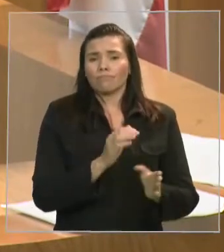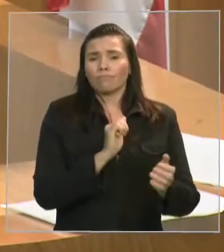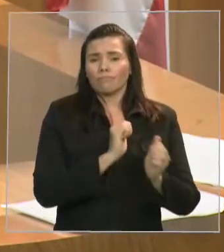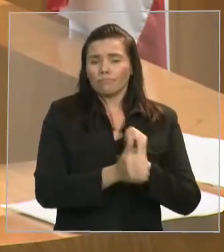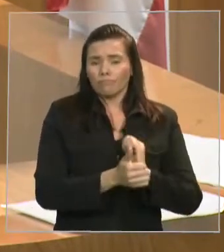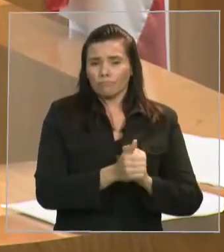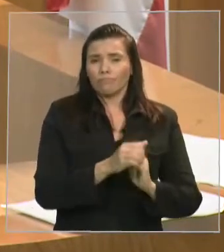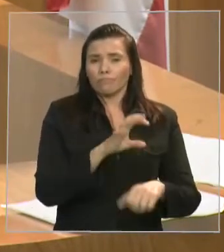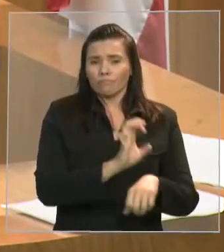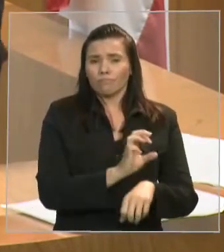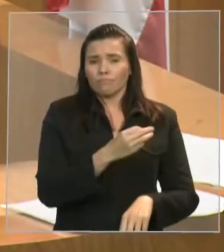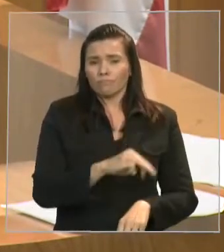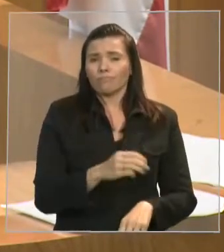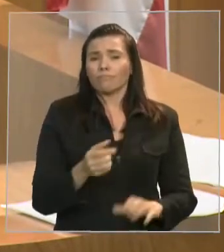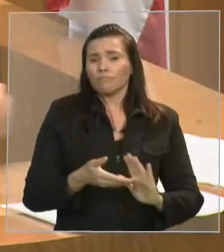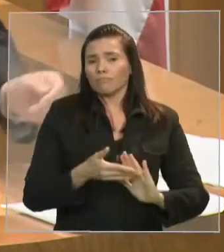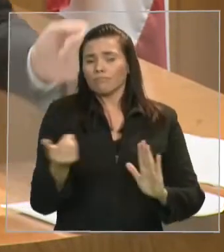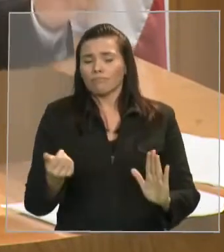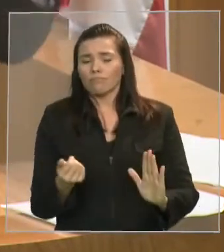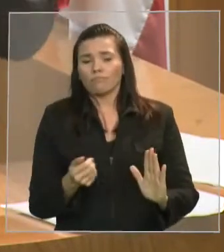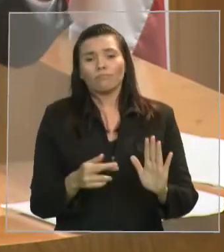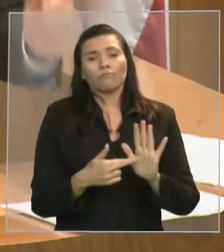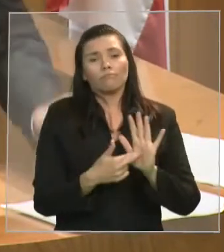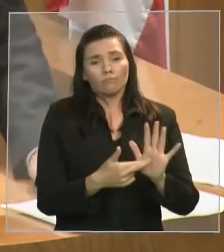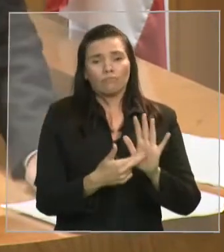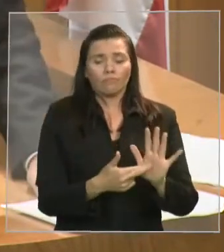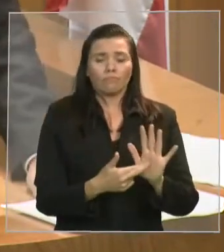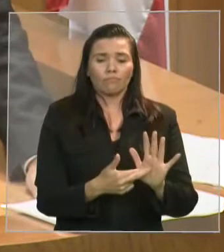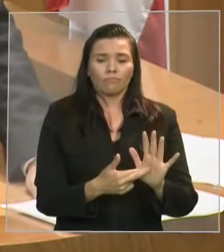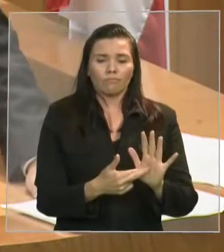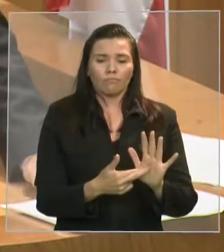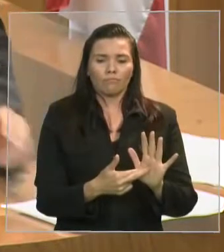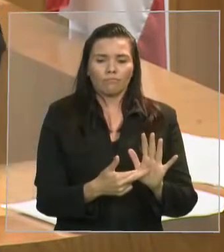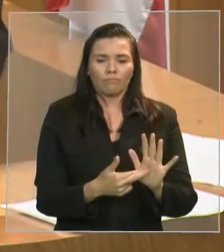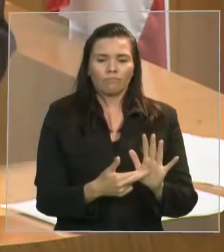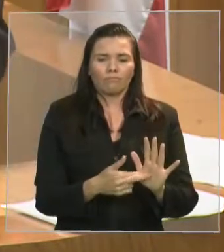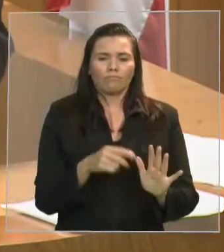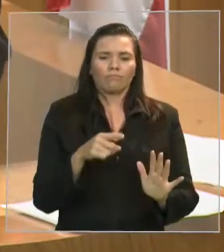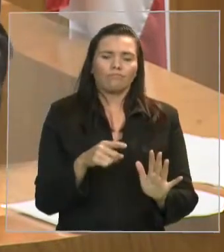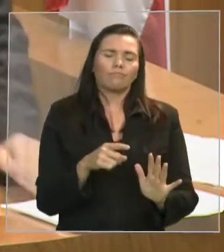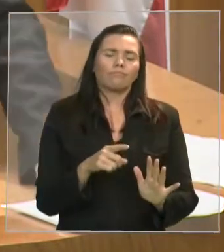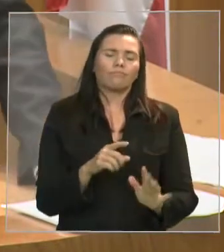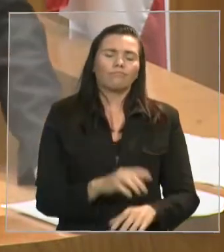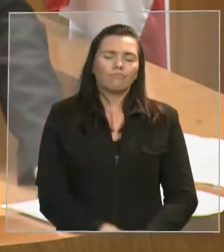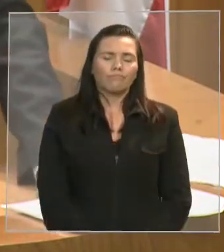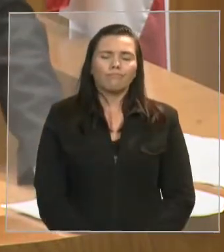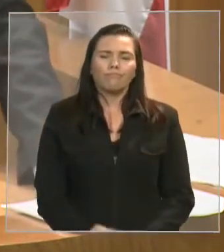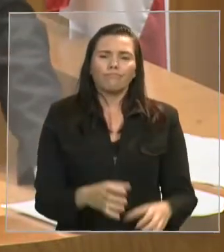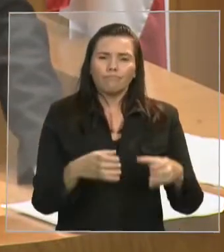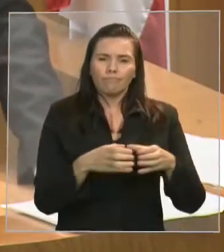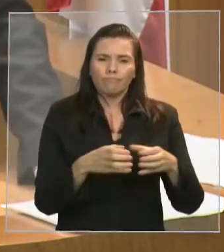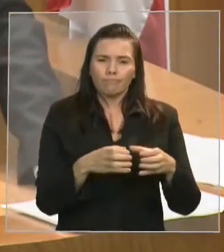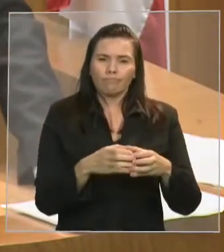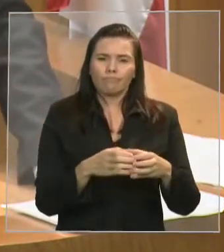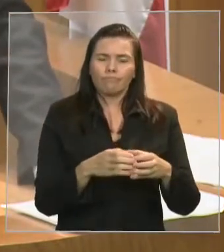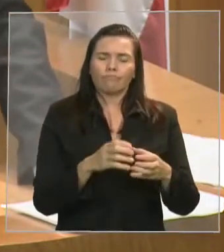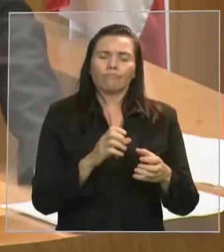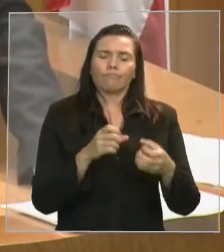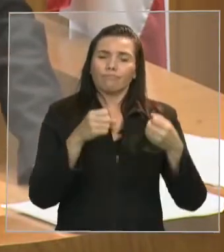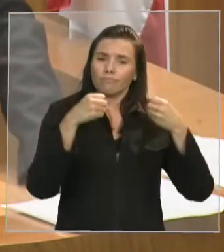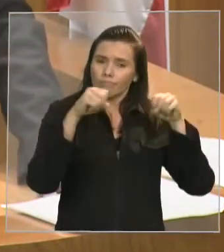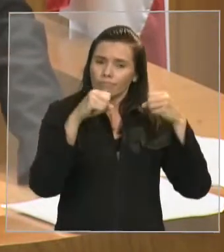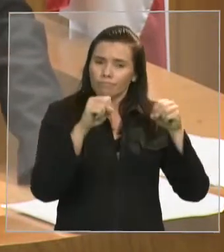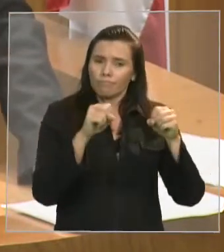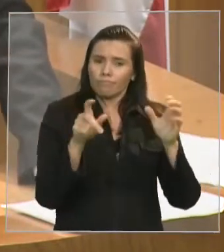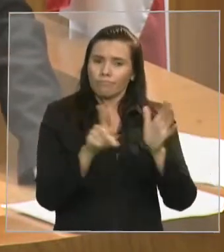Esporte? Ele retira o representante do Departamento de Educação Física da UFMA, ele retira o representante